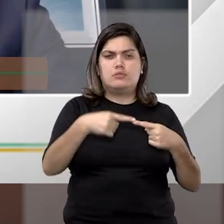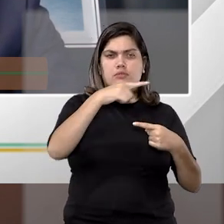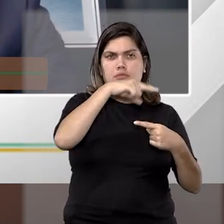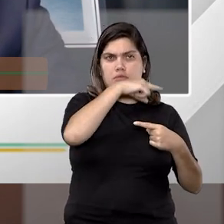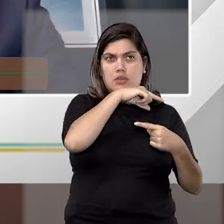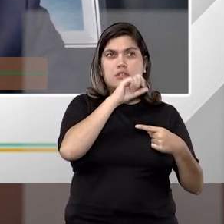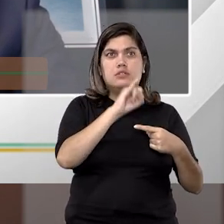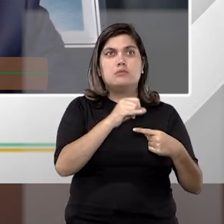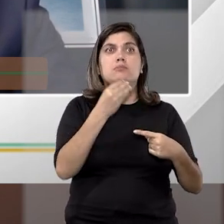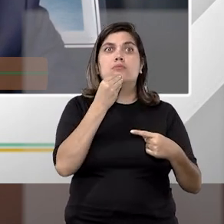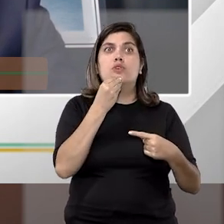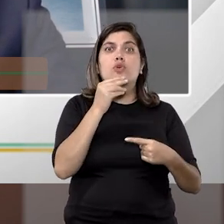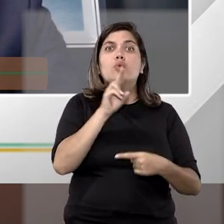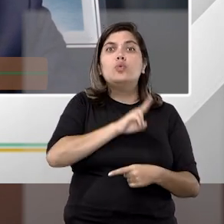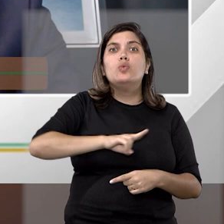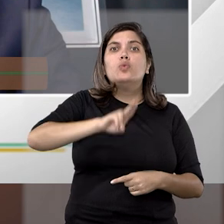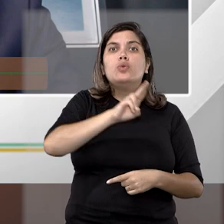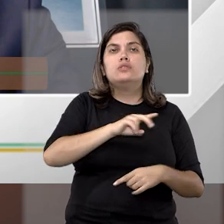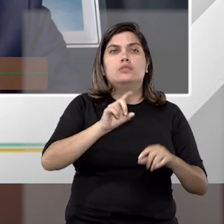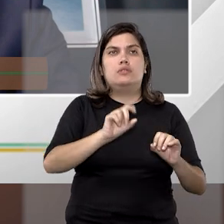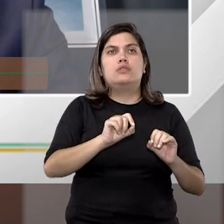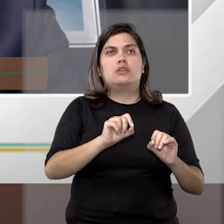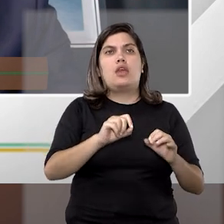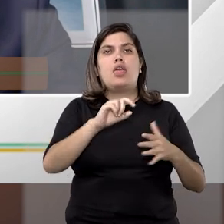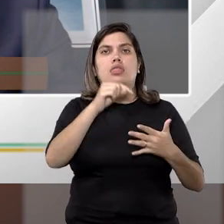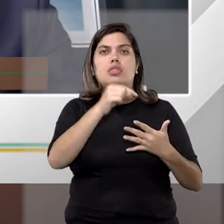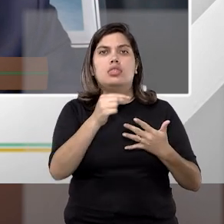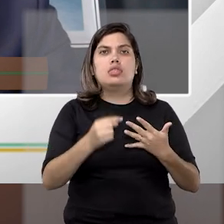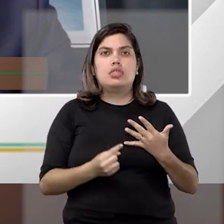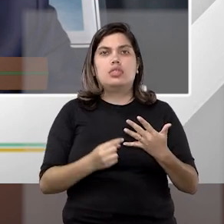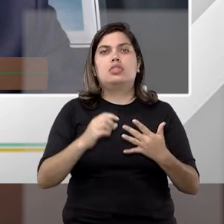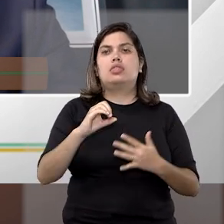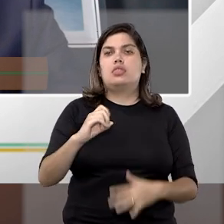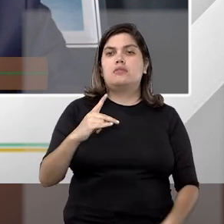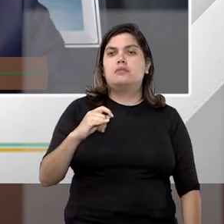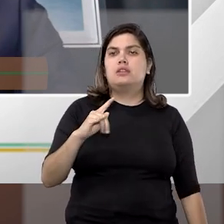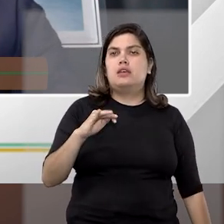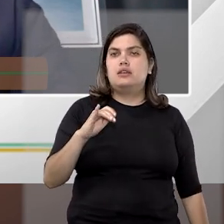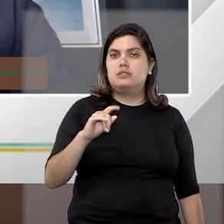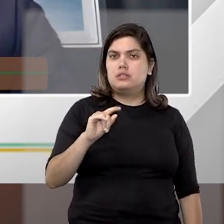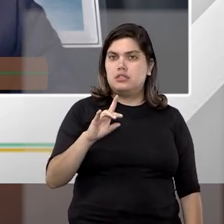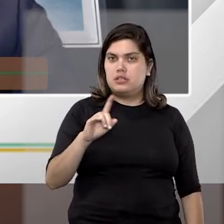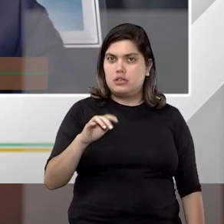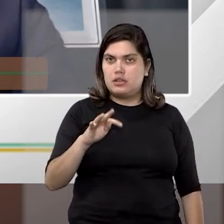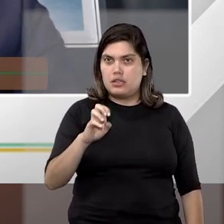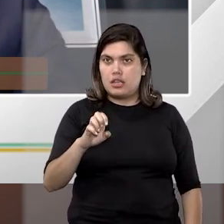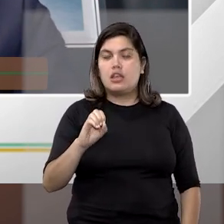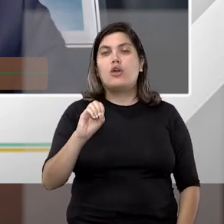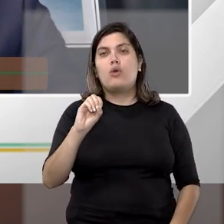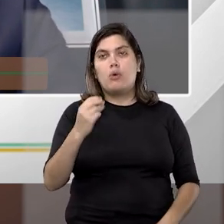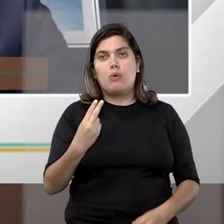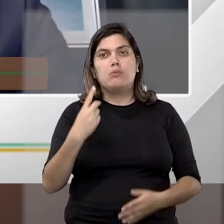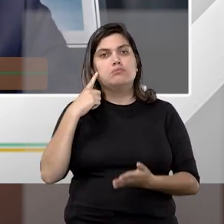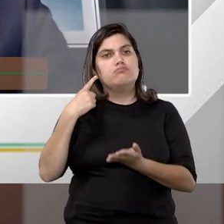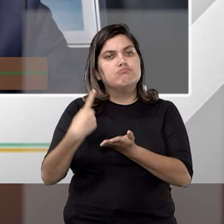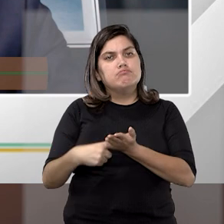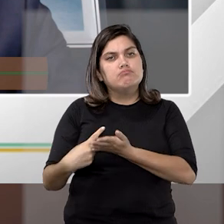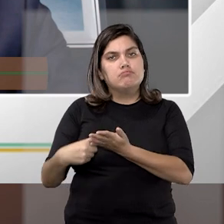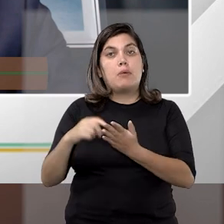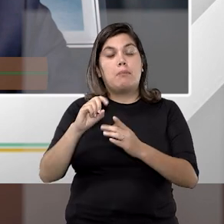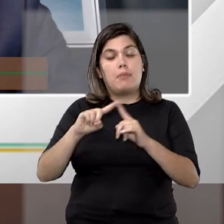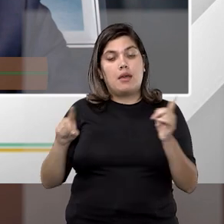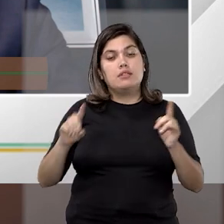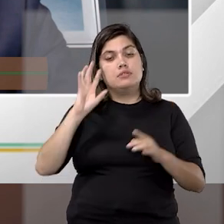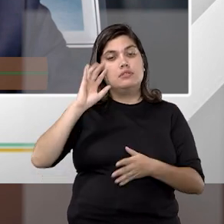discutiu-se no início se poderia pelo menos utilizar as despenalizantes ou a o procedimento sumaríssimo